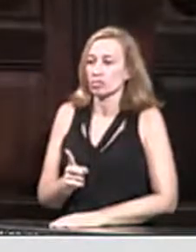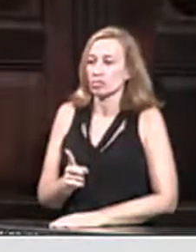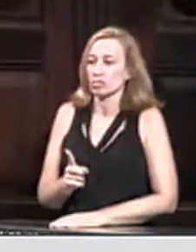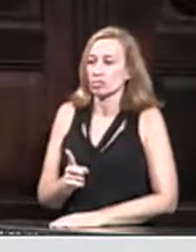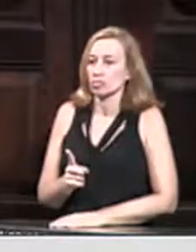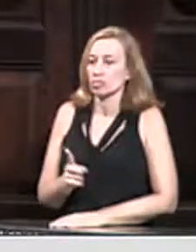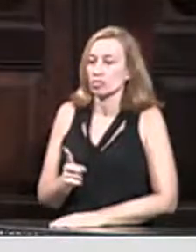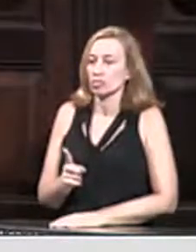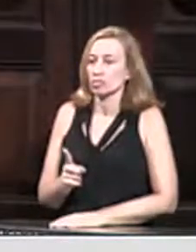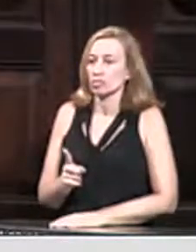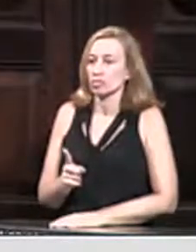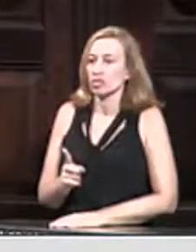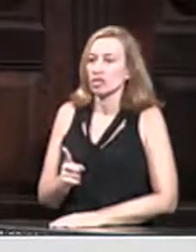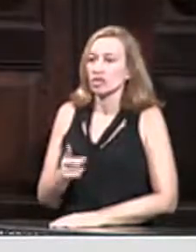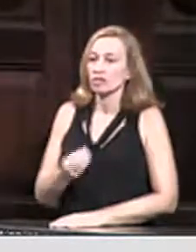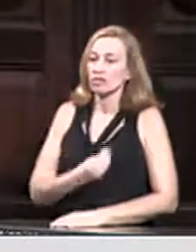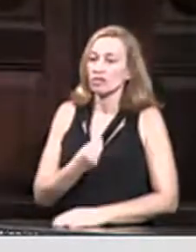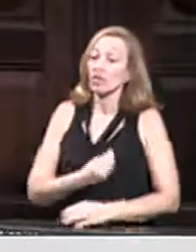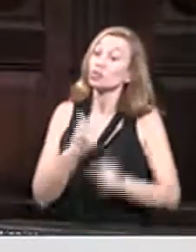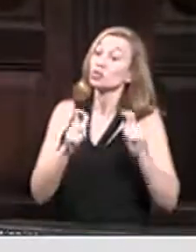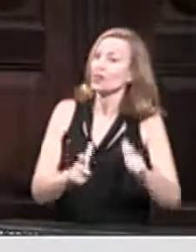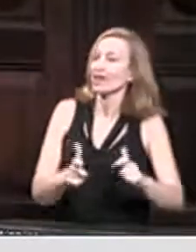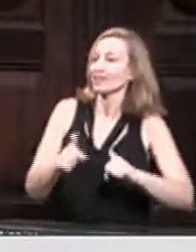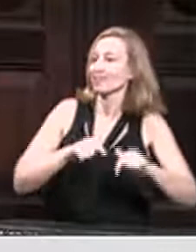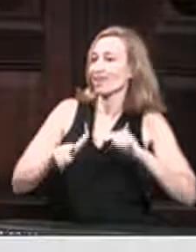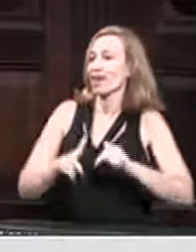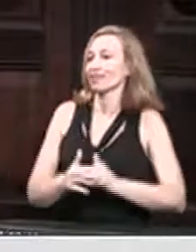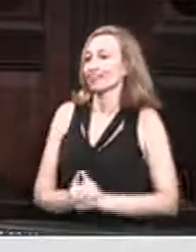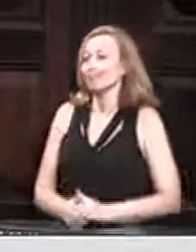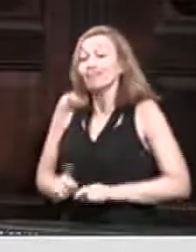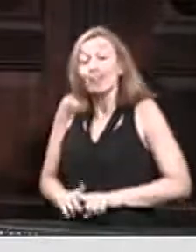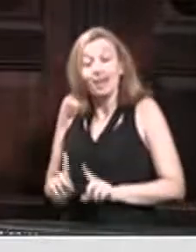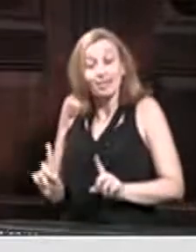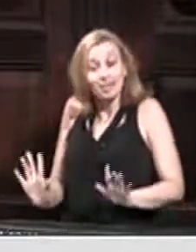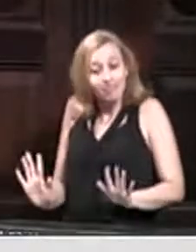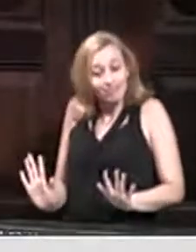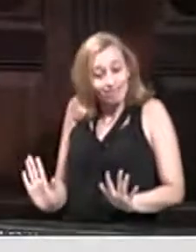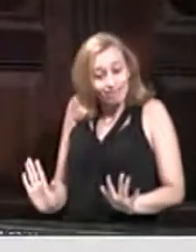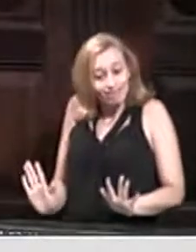encontra. Mas são